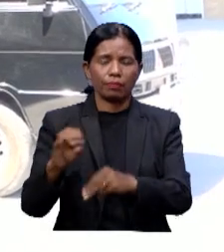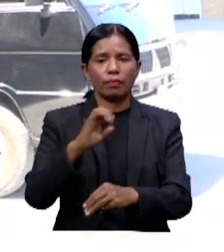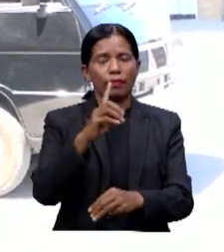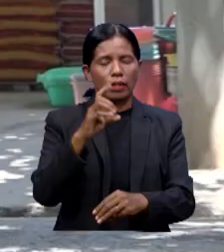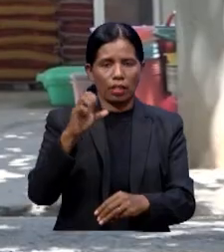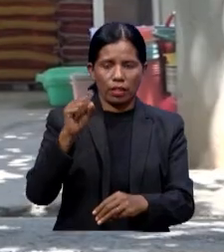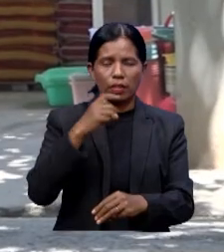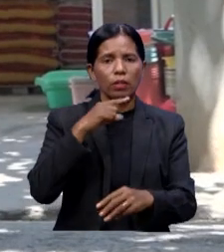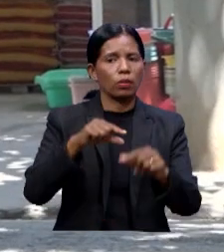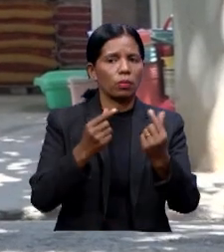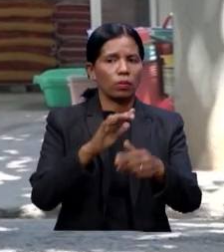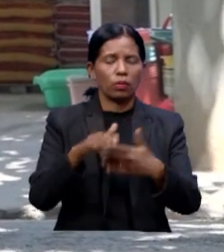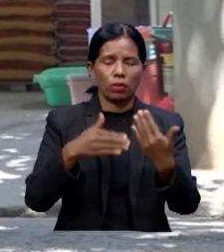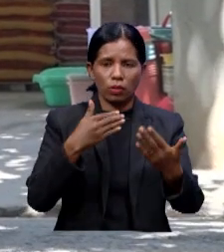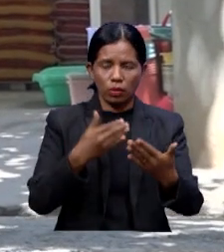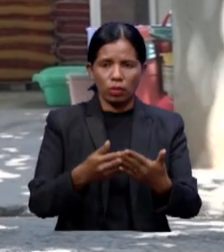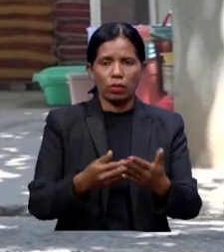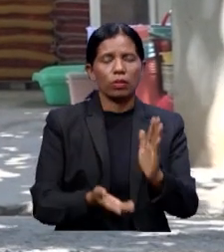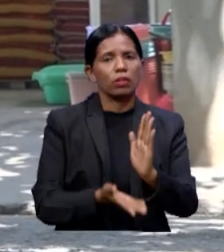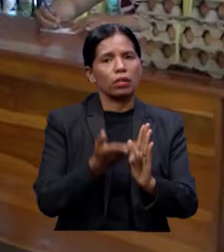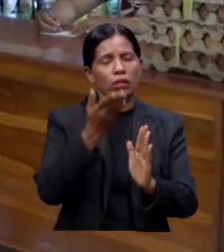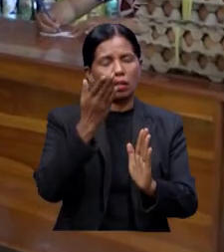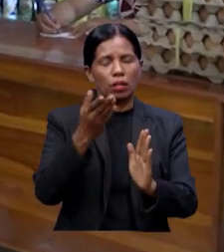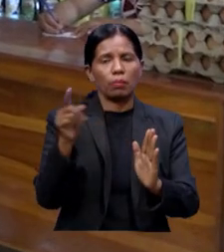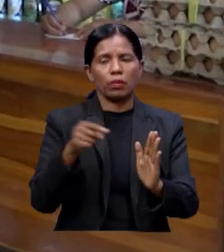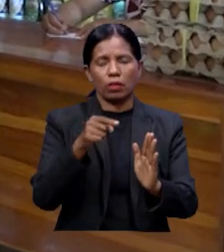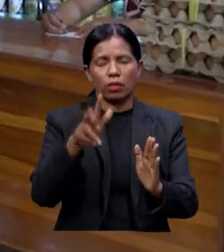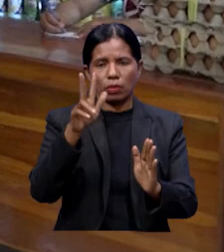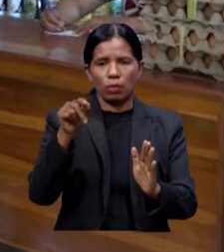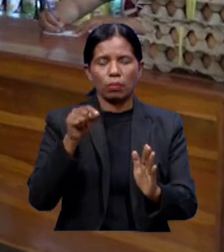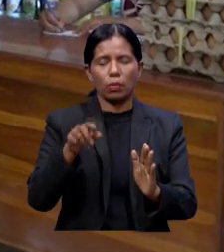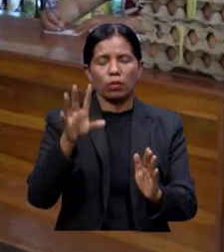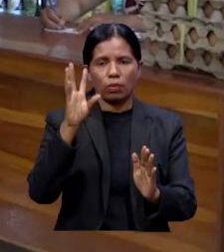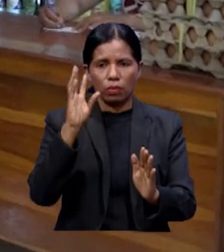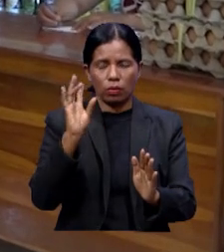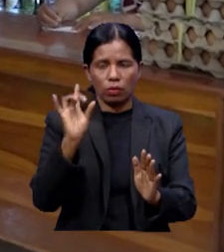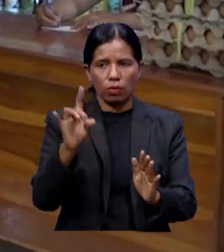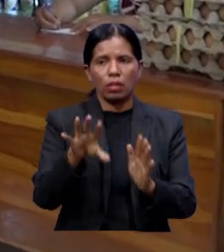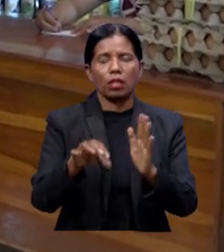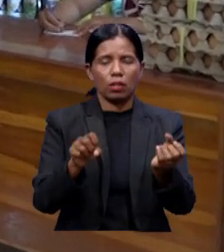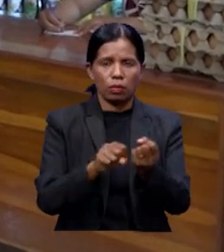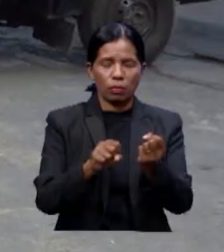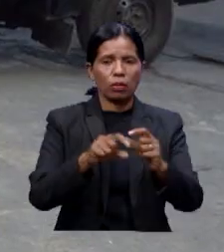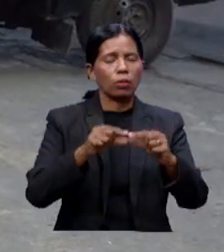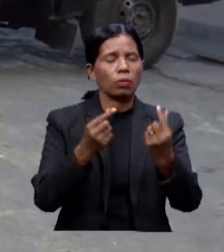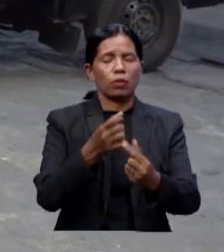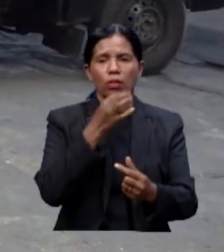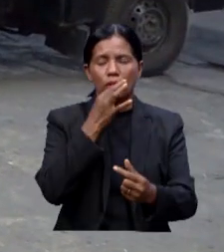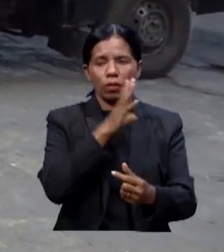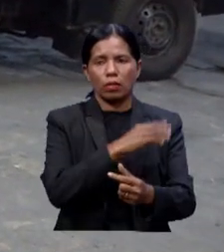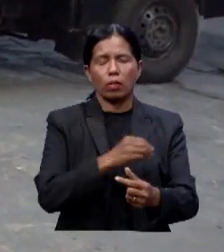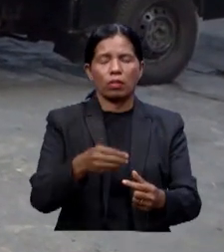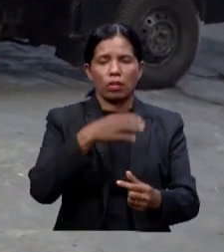consumidor grupo roto mensal, saiba por cento tolo pontual, também retam contribuição com esse grupo RAHAN, no bebidas